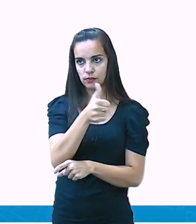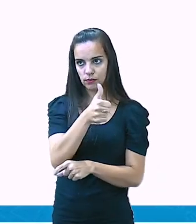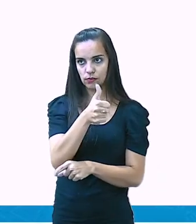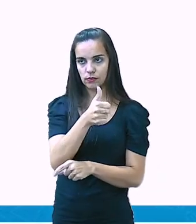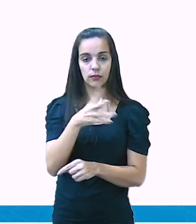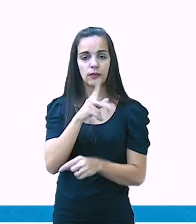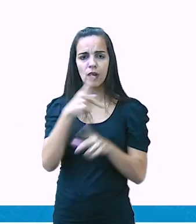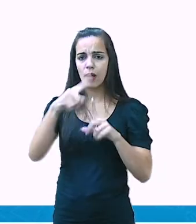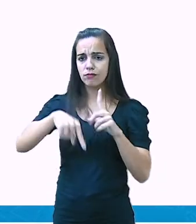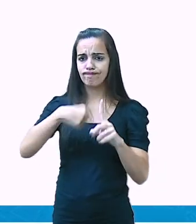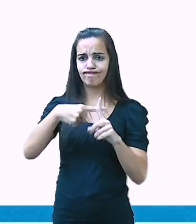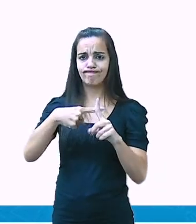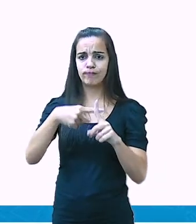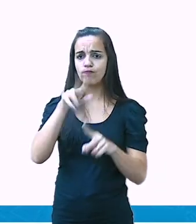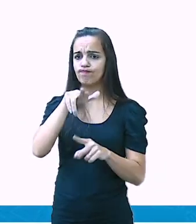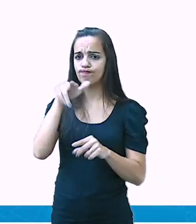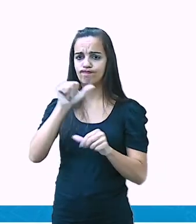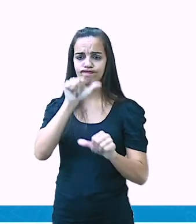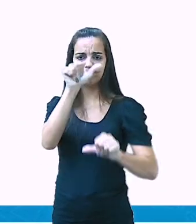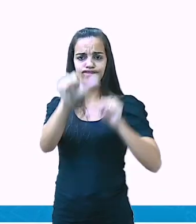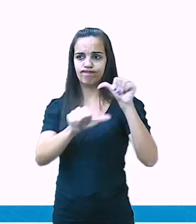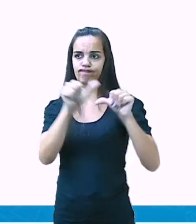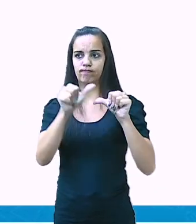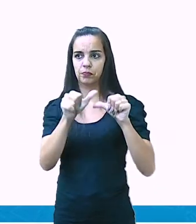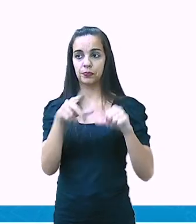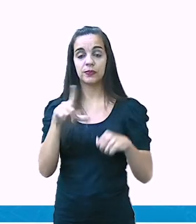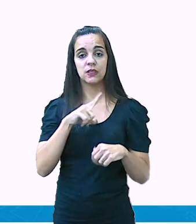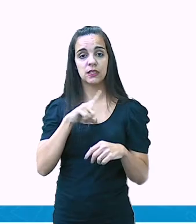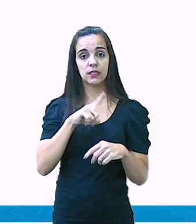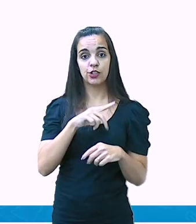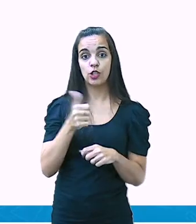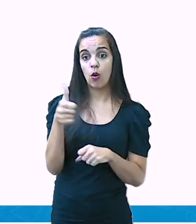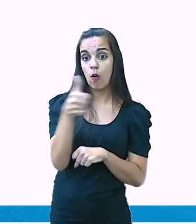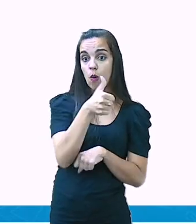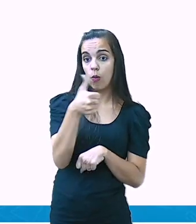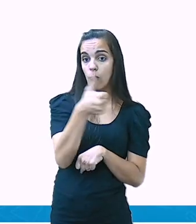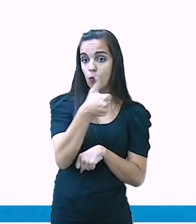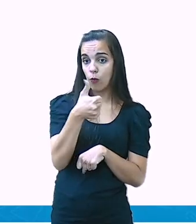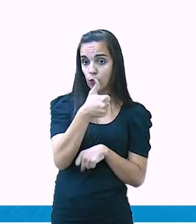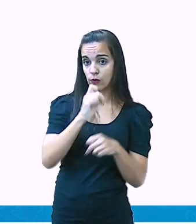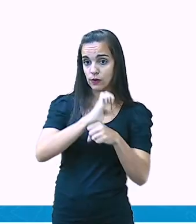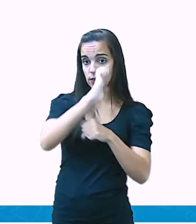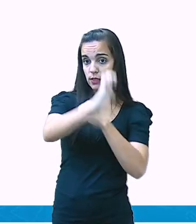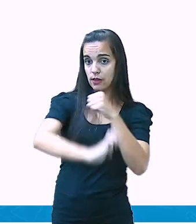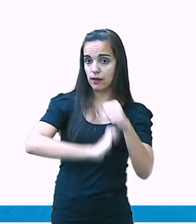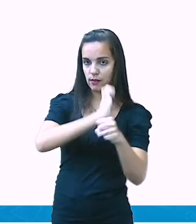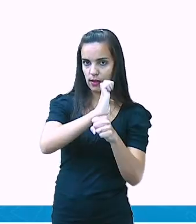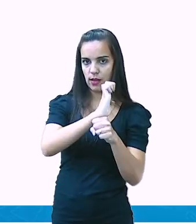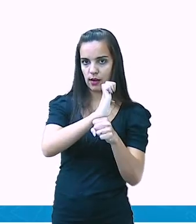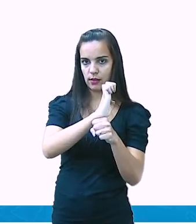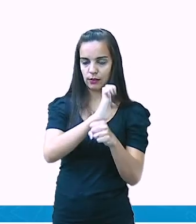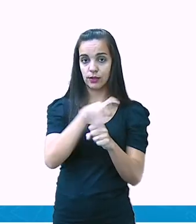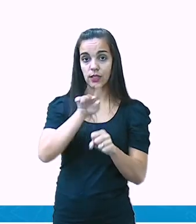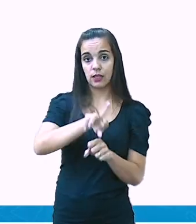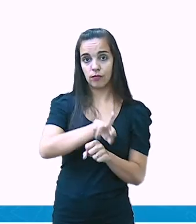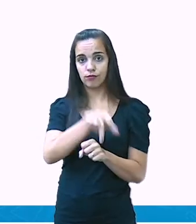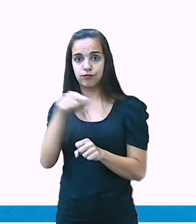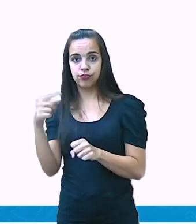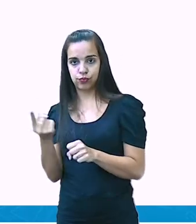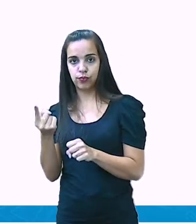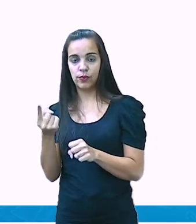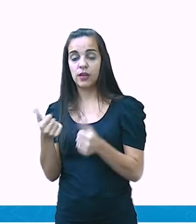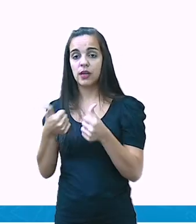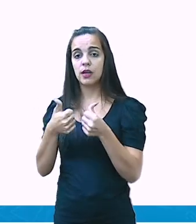se altera. E aqui 11 elétrons. Igual, neutro. Porém, perdeu